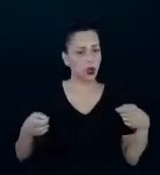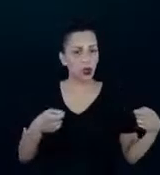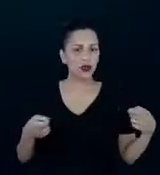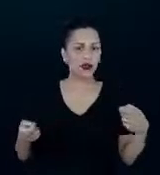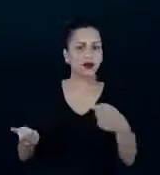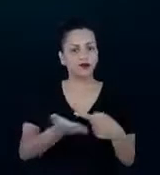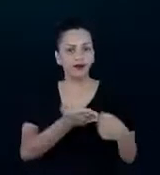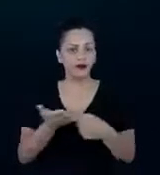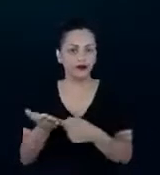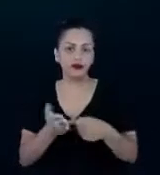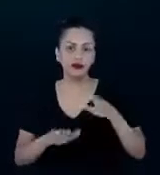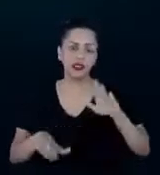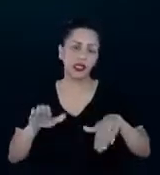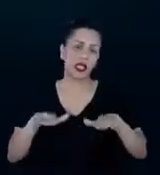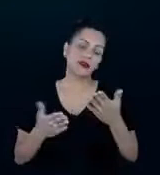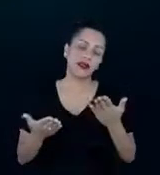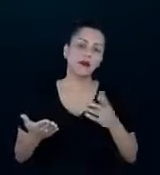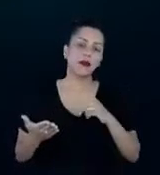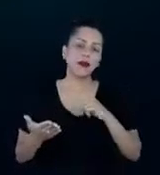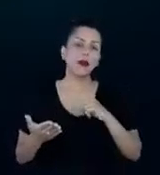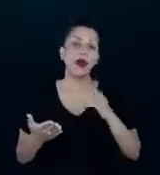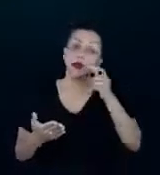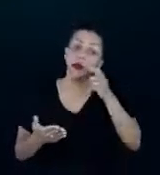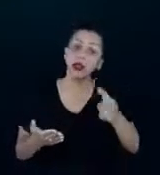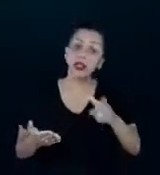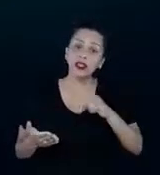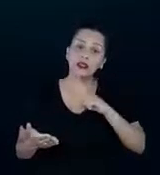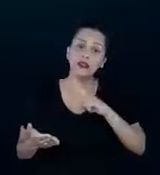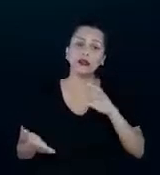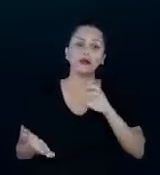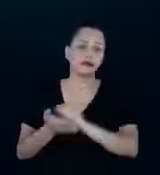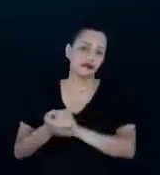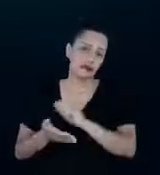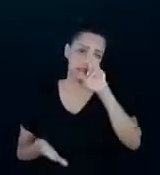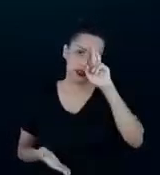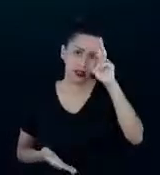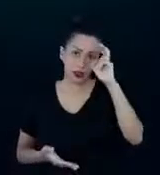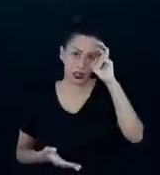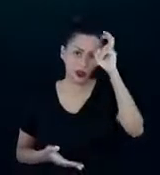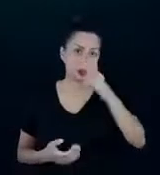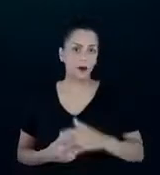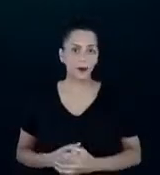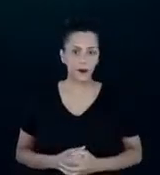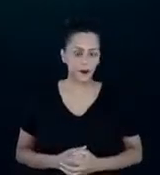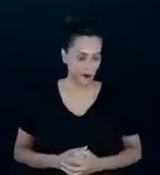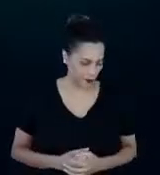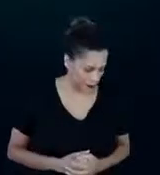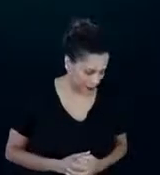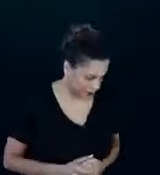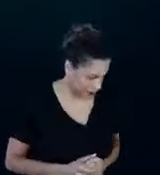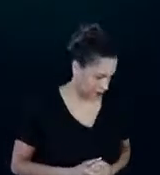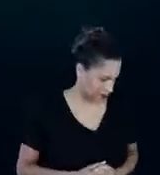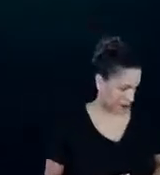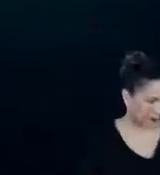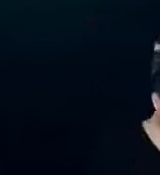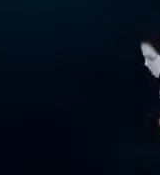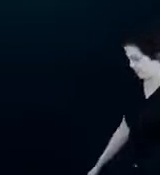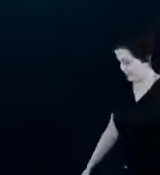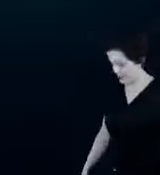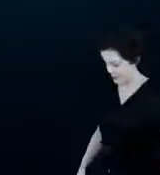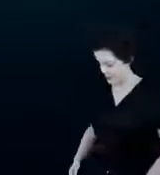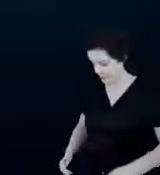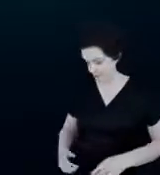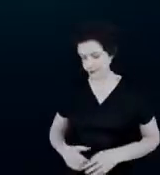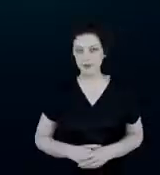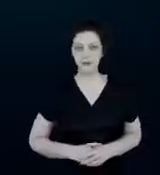Até às vezes não tem interesse da contratante ter a propriedade intelectual. Então, gente, isso era basicamente o que eu gostaria. Eu vou